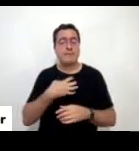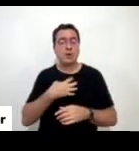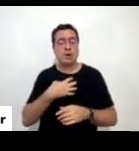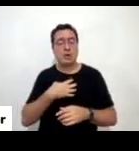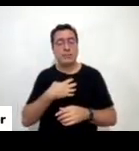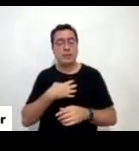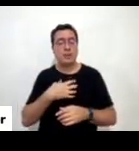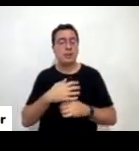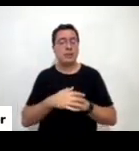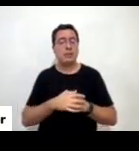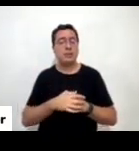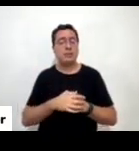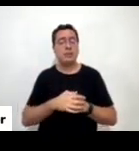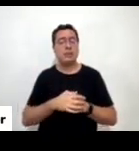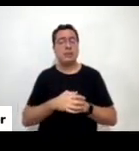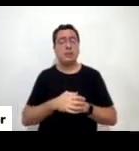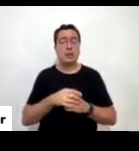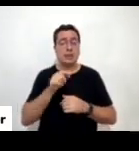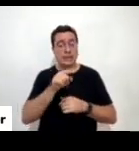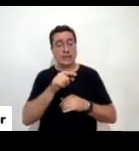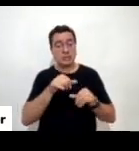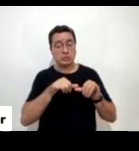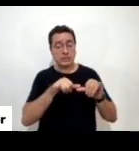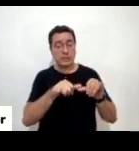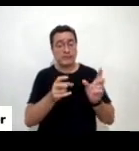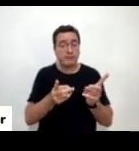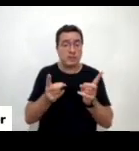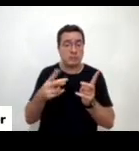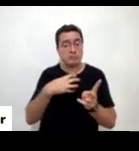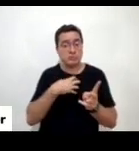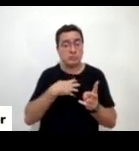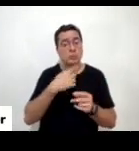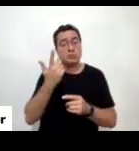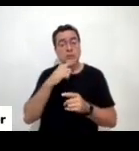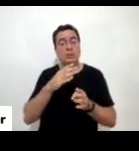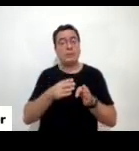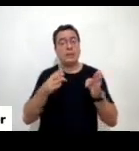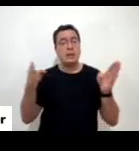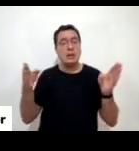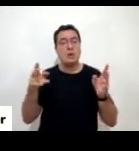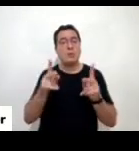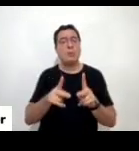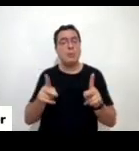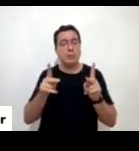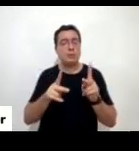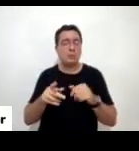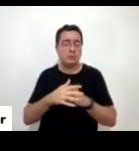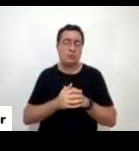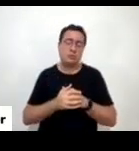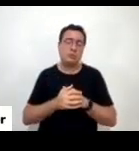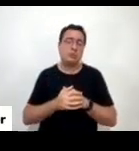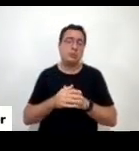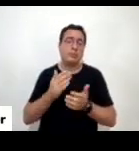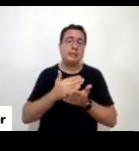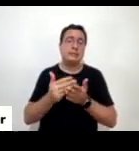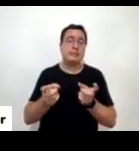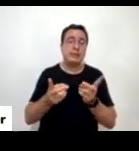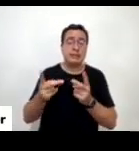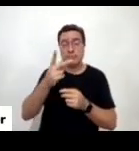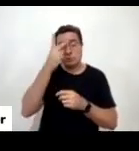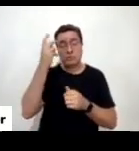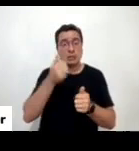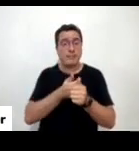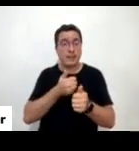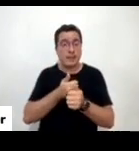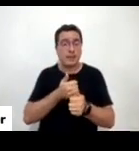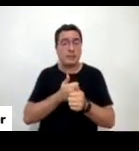que aquele supermercado está vendendo. Você começa a ampliar o público, porque você começa a vender para pessoas que estão próximas ou